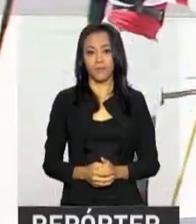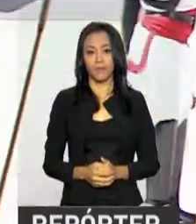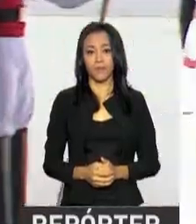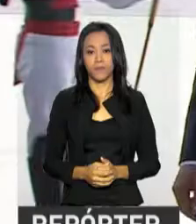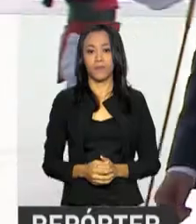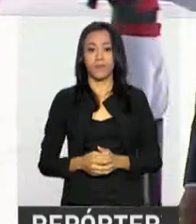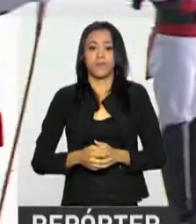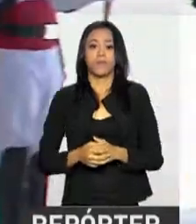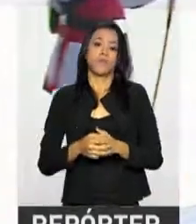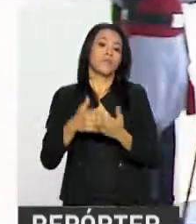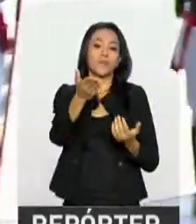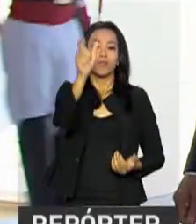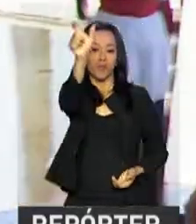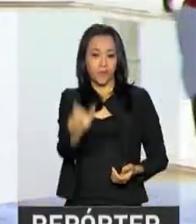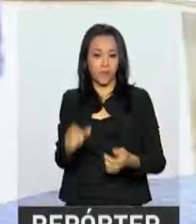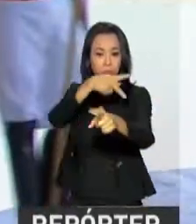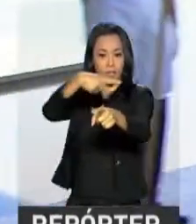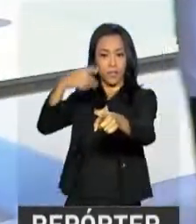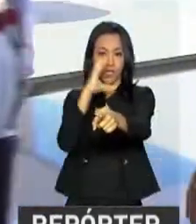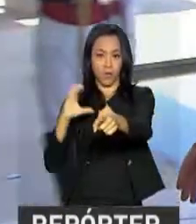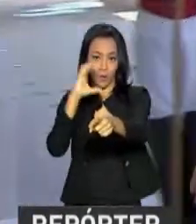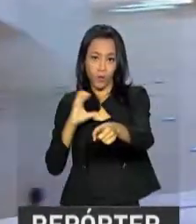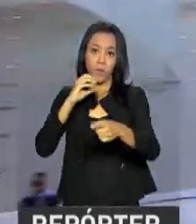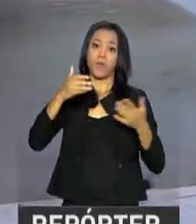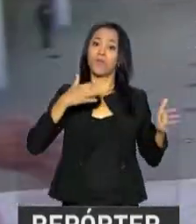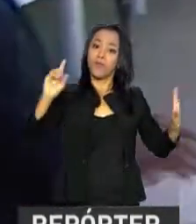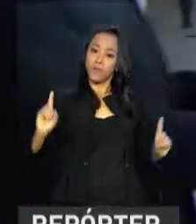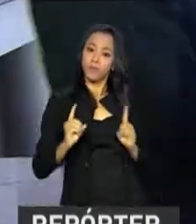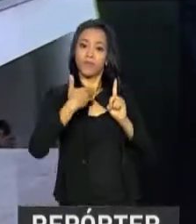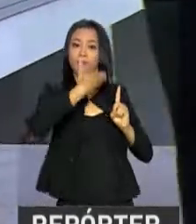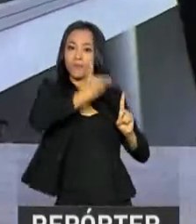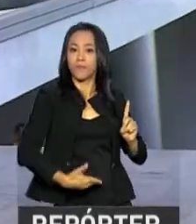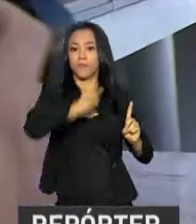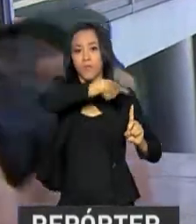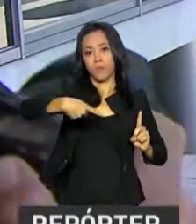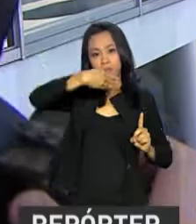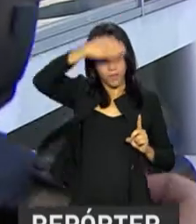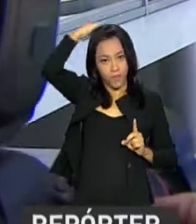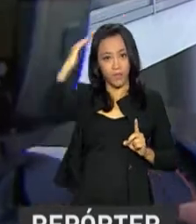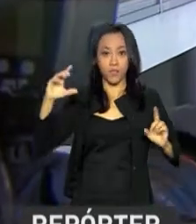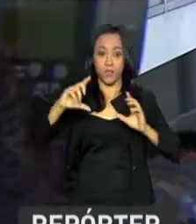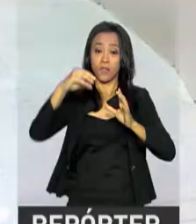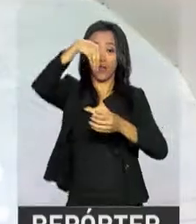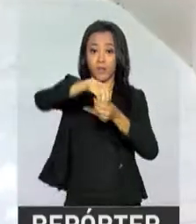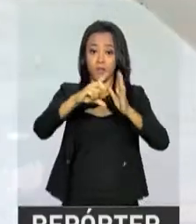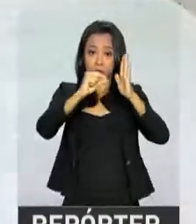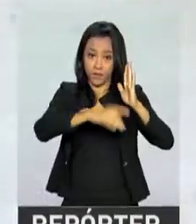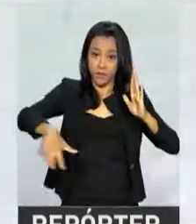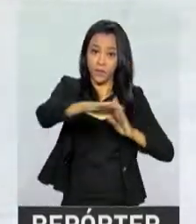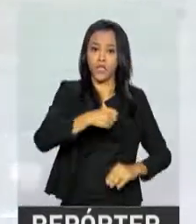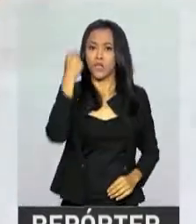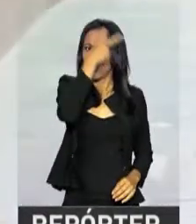o presidente colombiano juan manuel santos foi recebido pelo presidente michel temer no palácio do planalto durante cerca de duas horas e meia